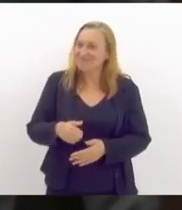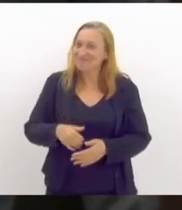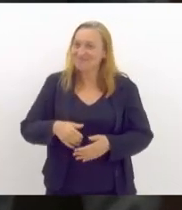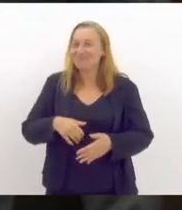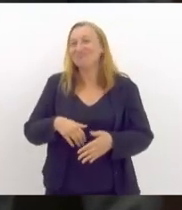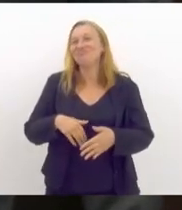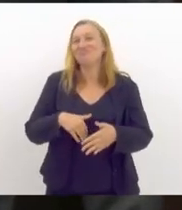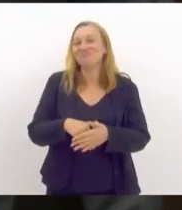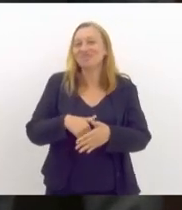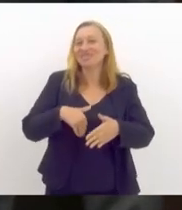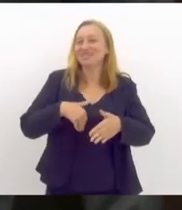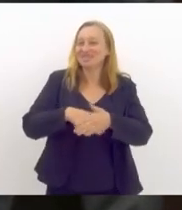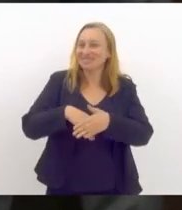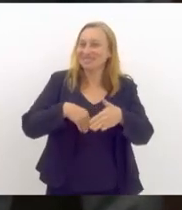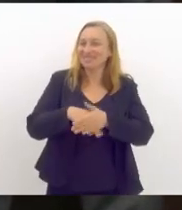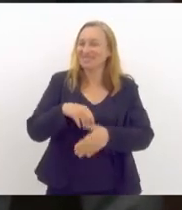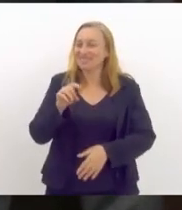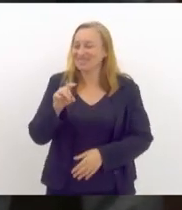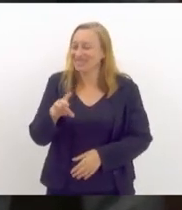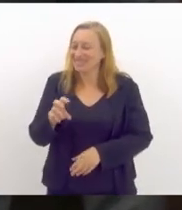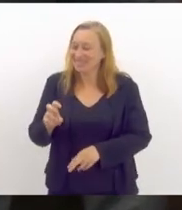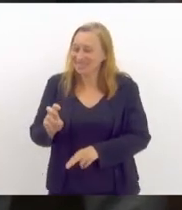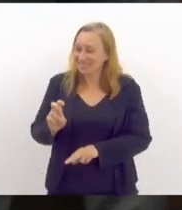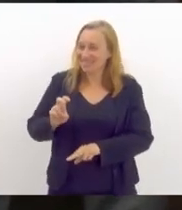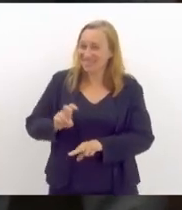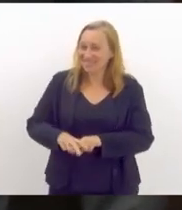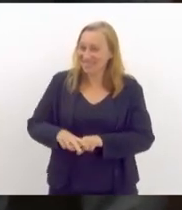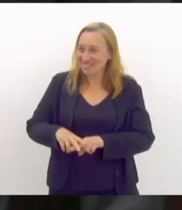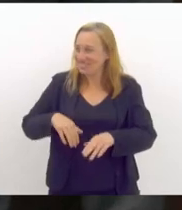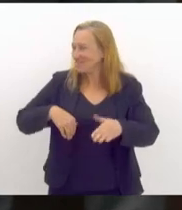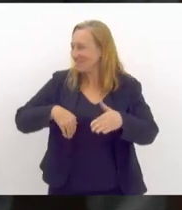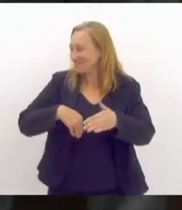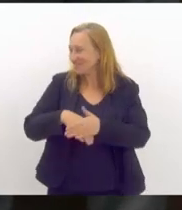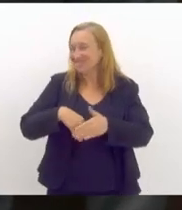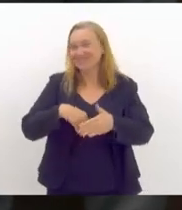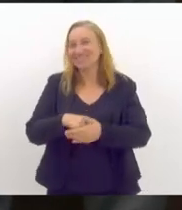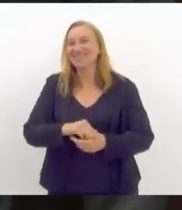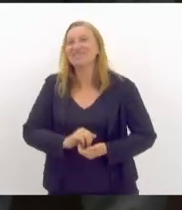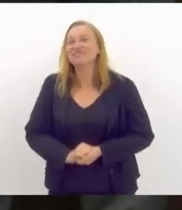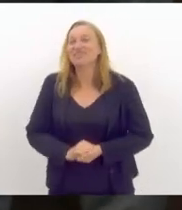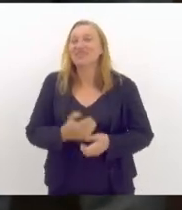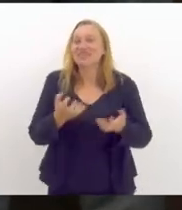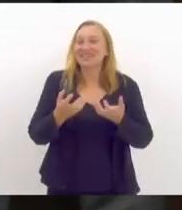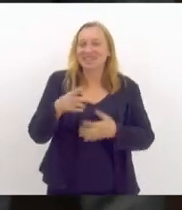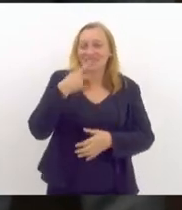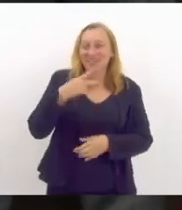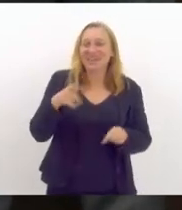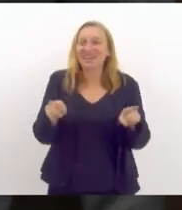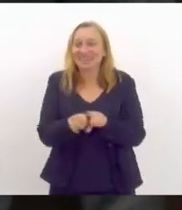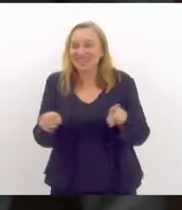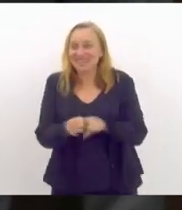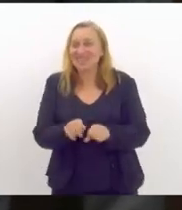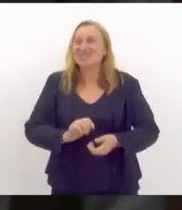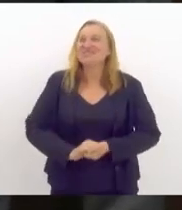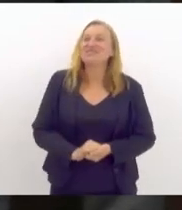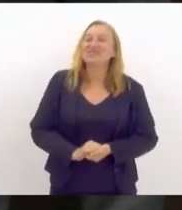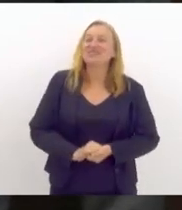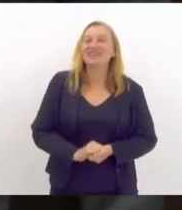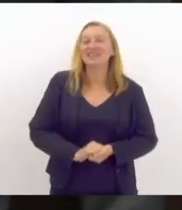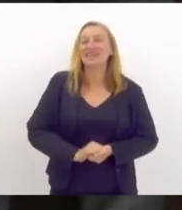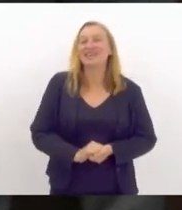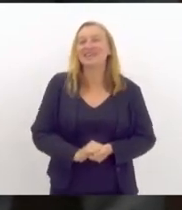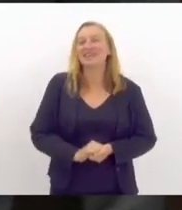só sentadona toma toma Só socadona queria dizer também que tá previsto